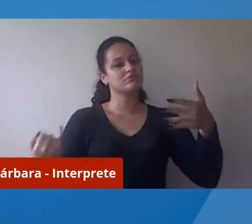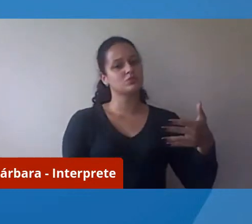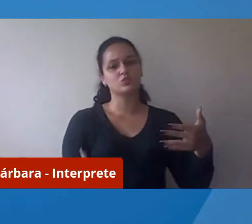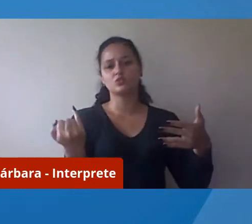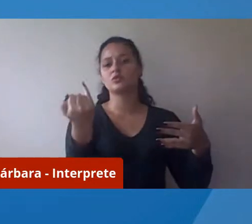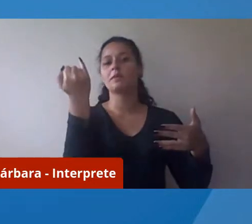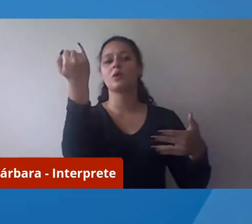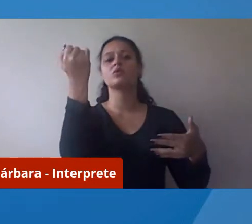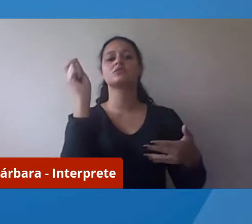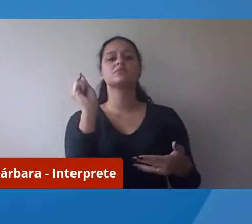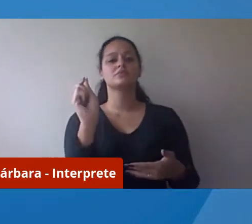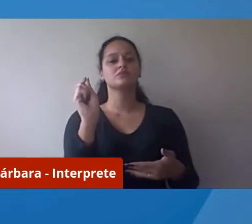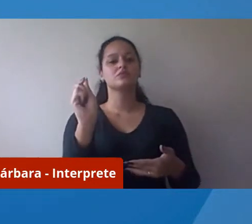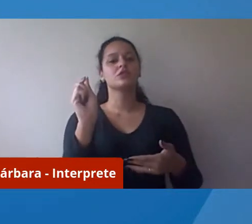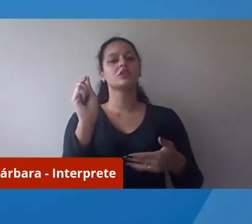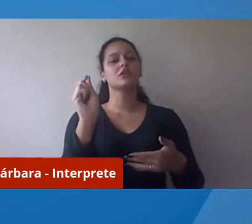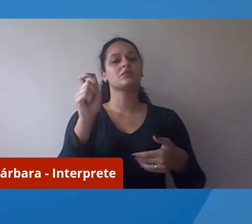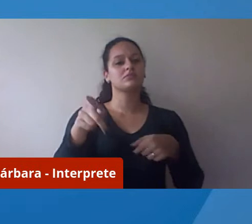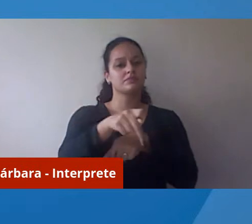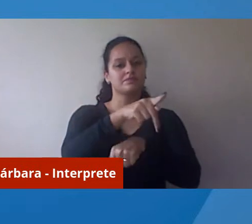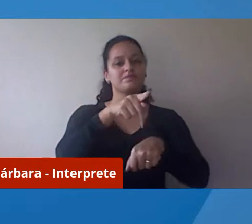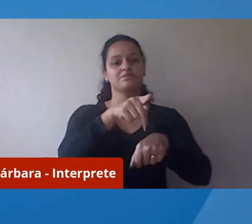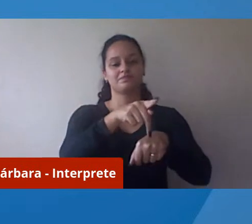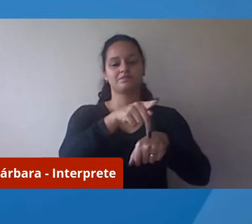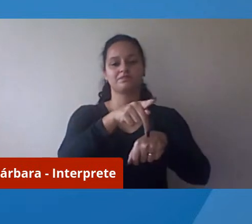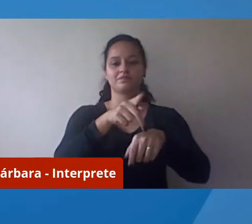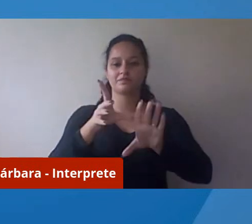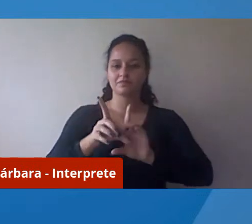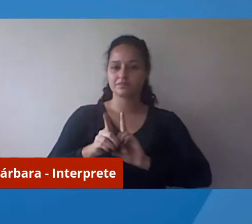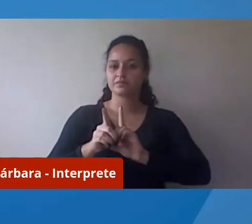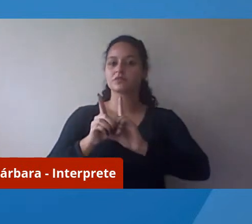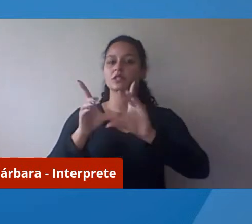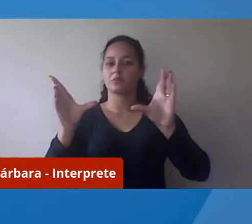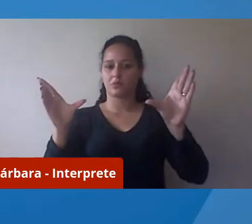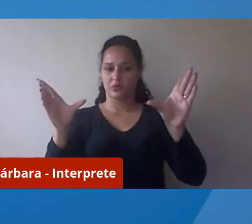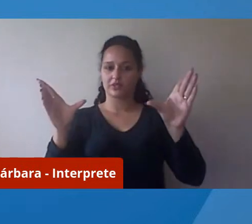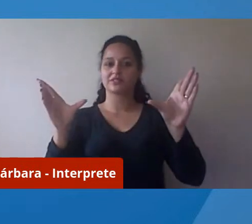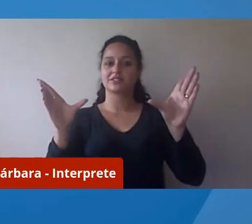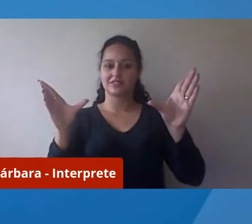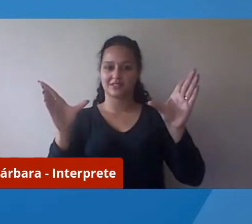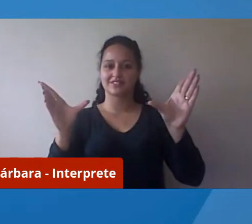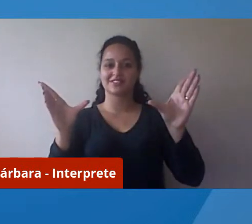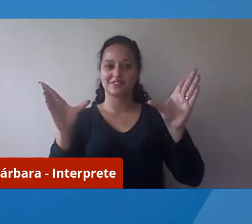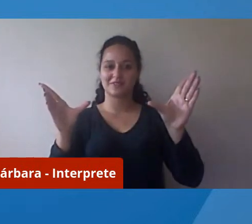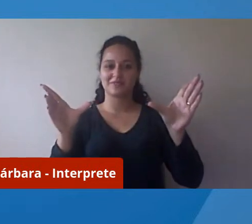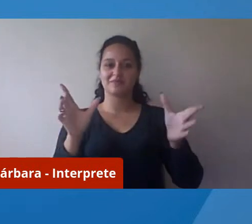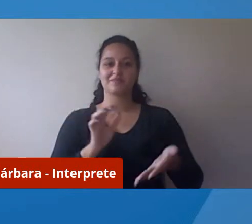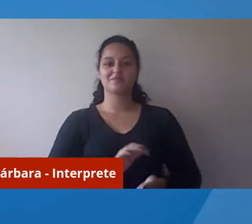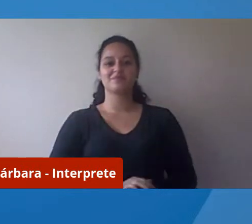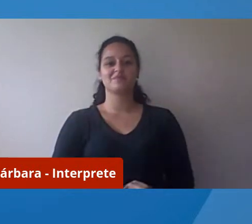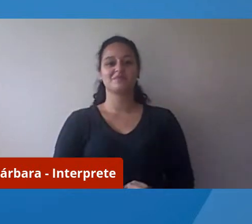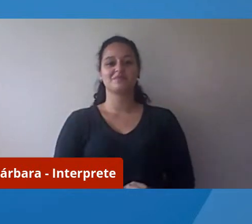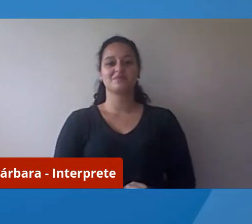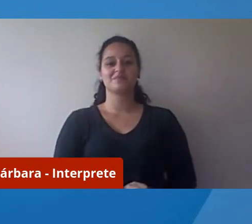Estado, democracia, e com todas as limitações